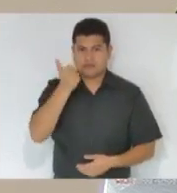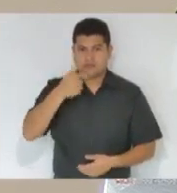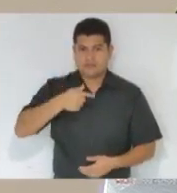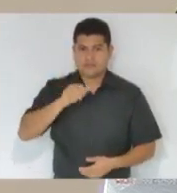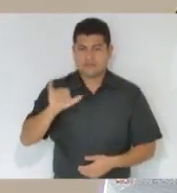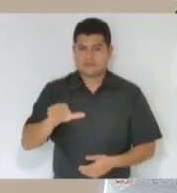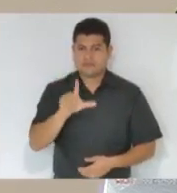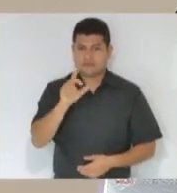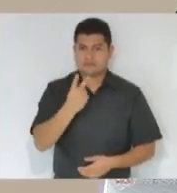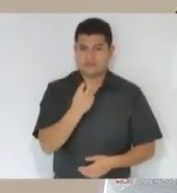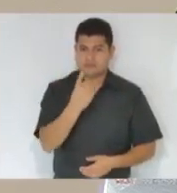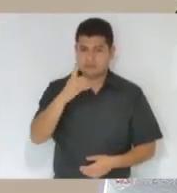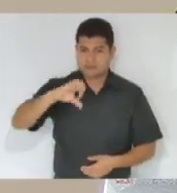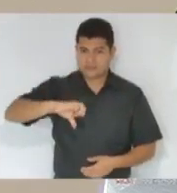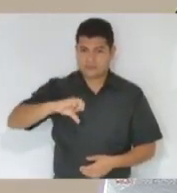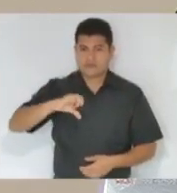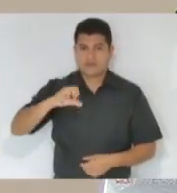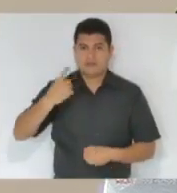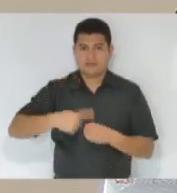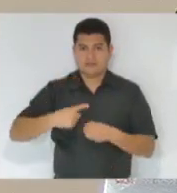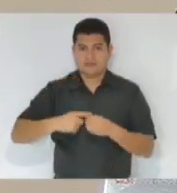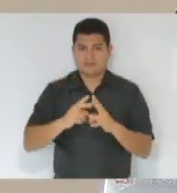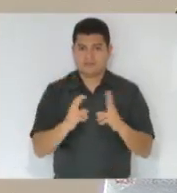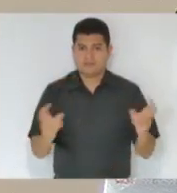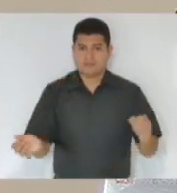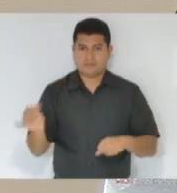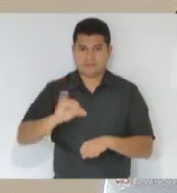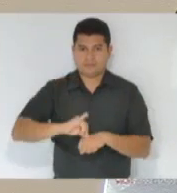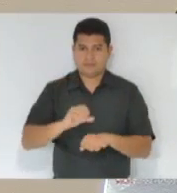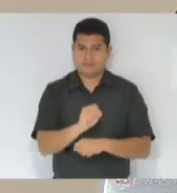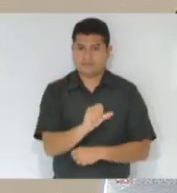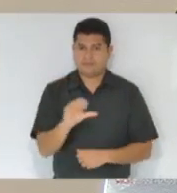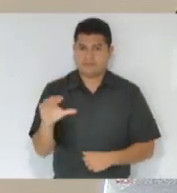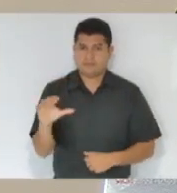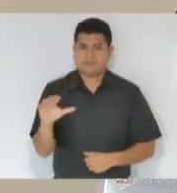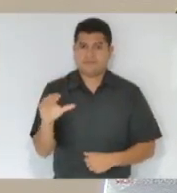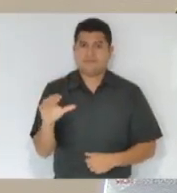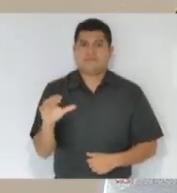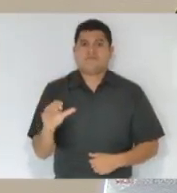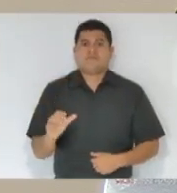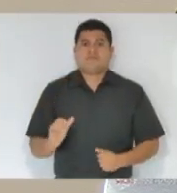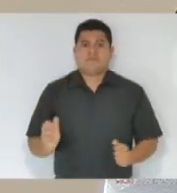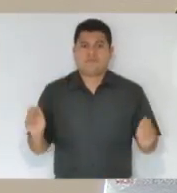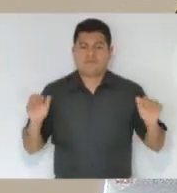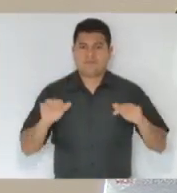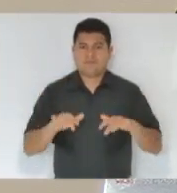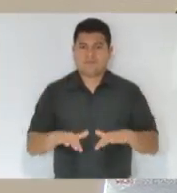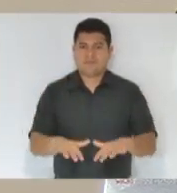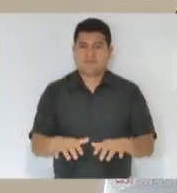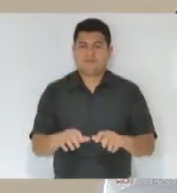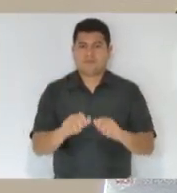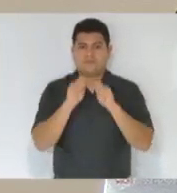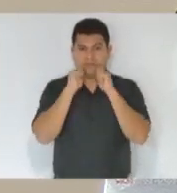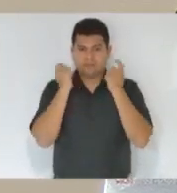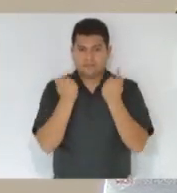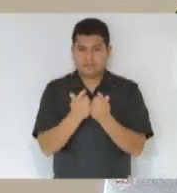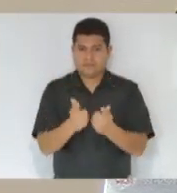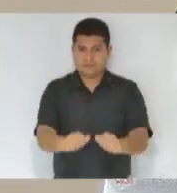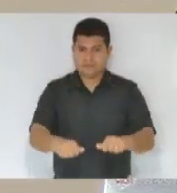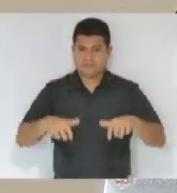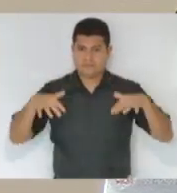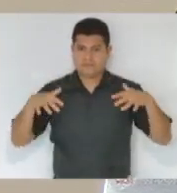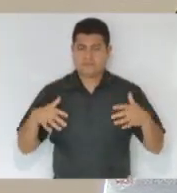ano de 2019, nessa cidade de Florianópolis, capital do Estado de Santa Catarina, reuniu-se a Assembleia Legislativa em